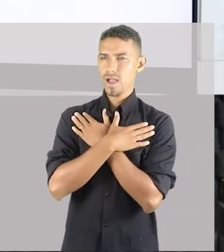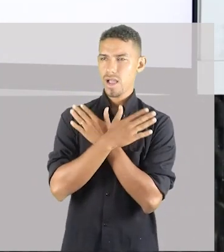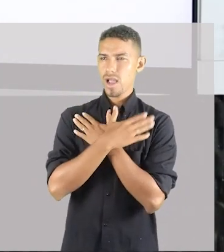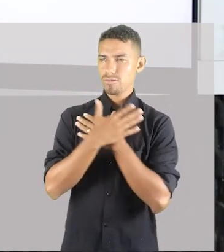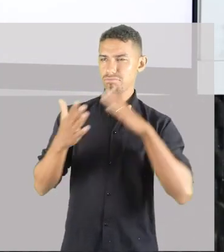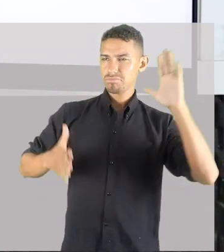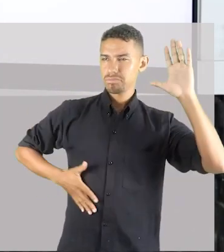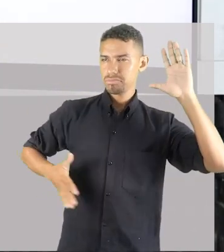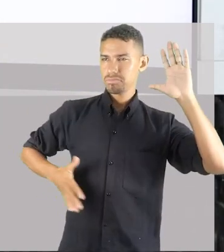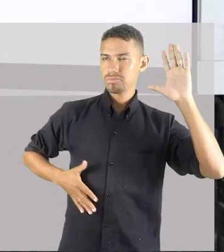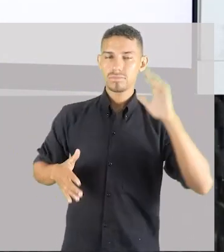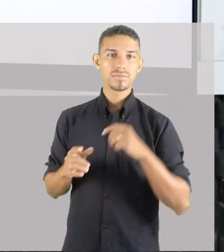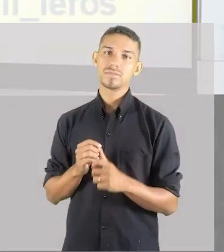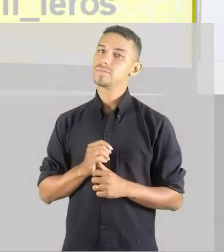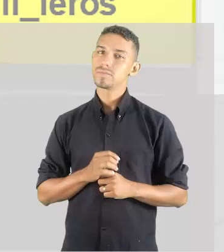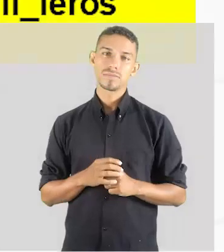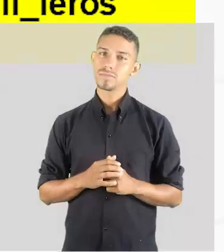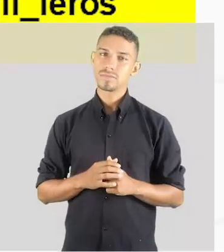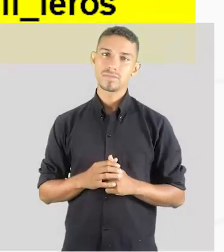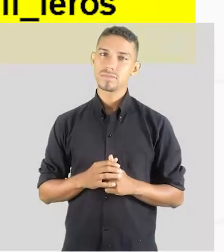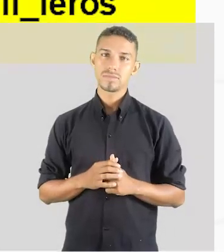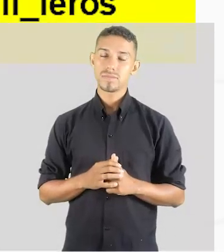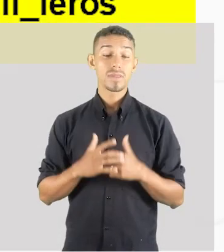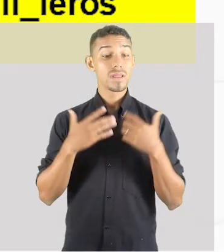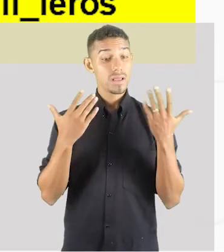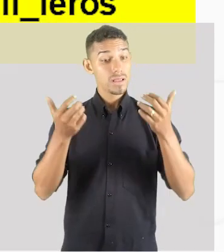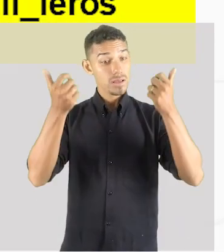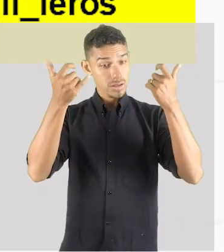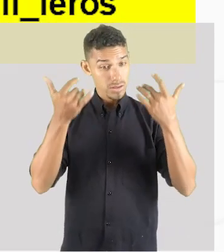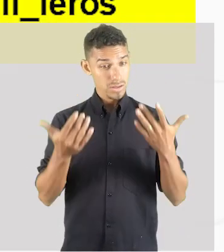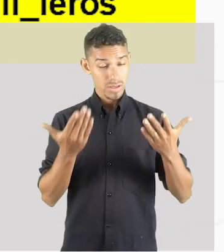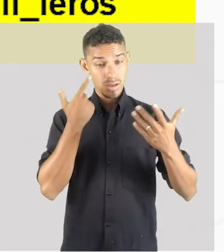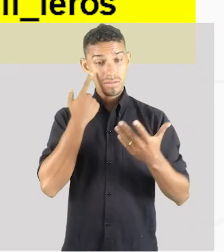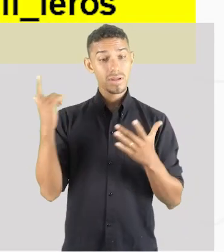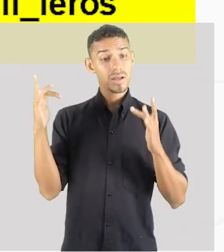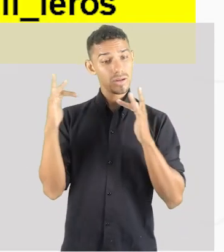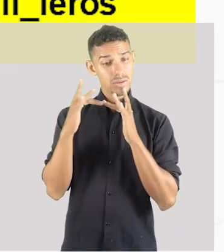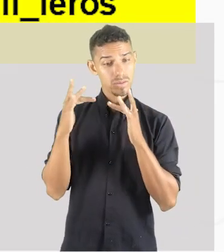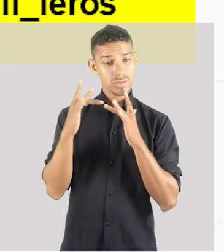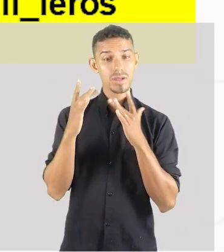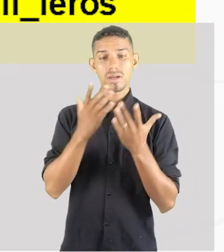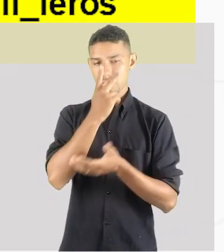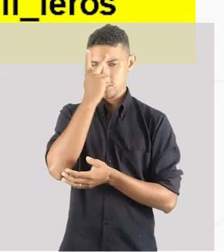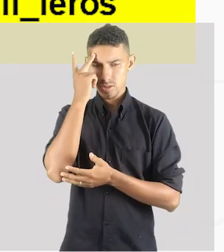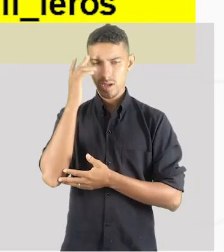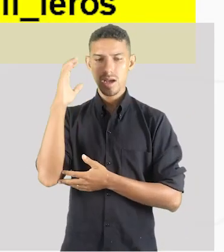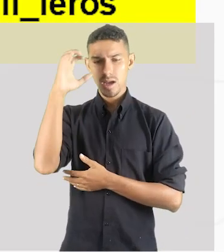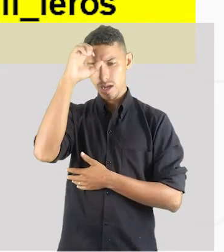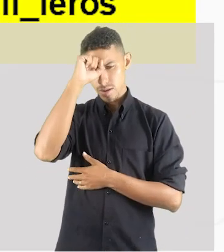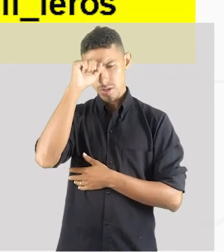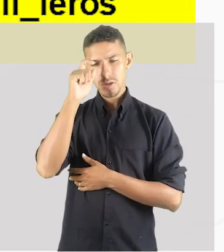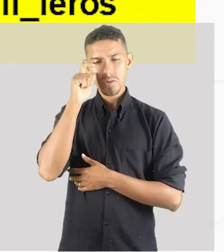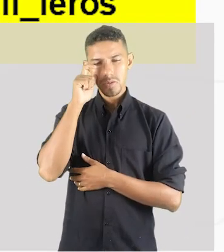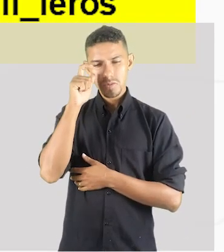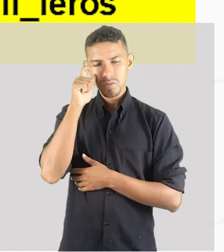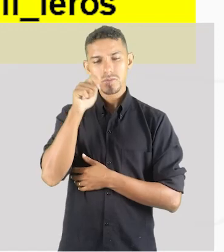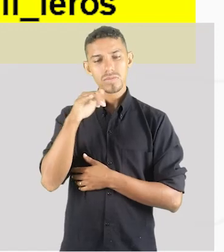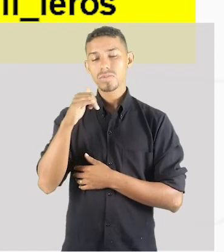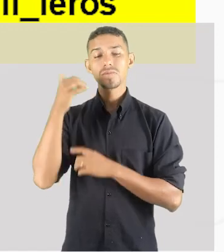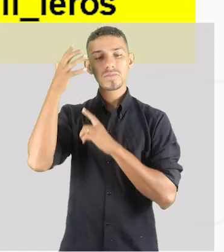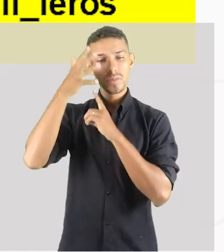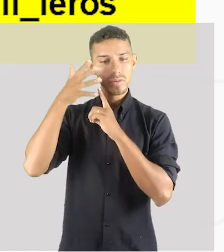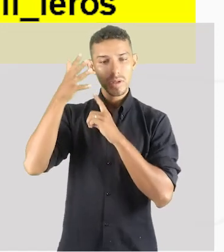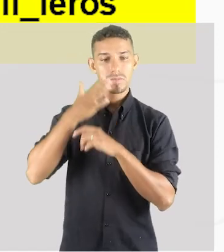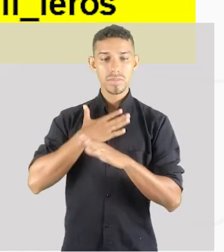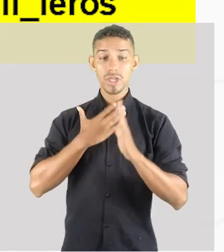vagabundagem aqui tá atualmente posso dizer que eu tenho mais contato com ele n uma pessoa que aprendi a admirar e foi fazer uma palestra para mim